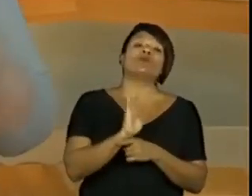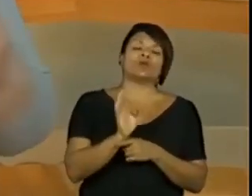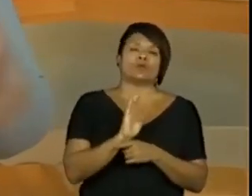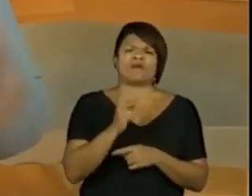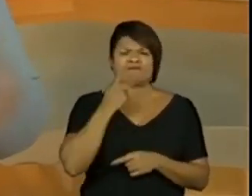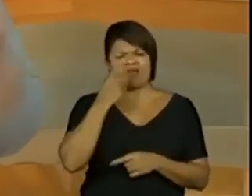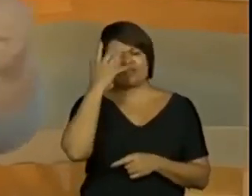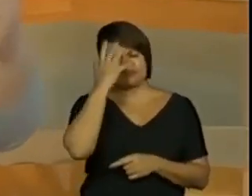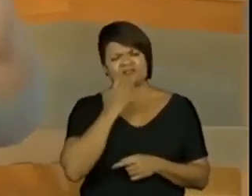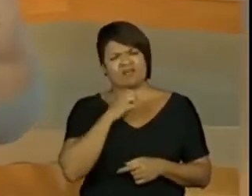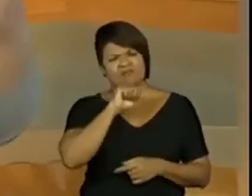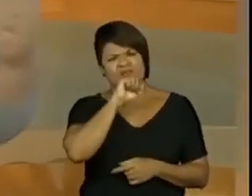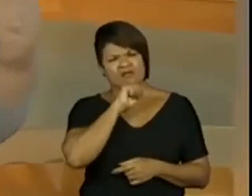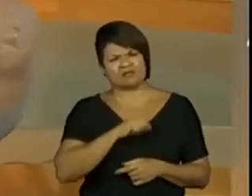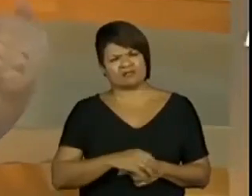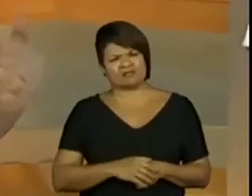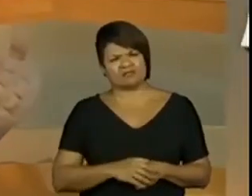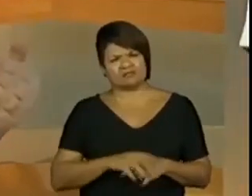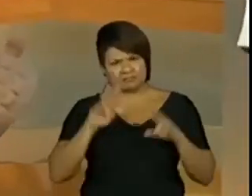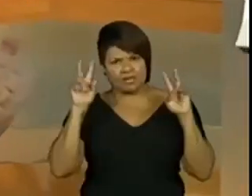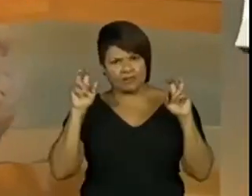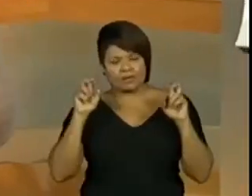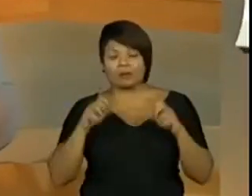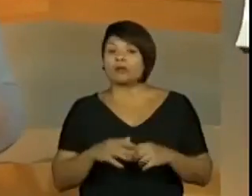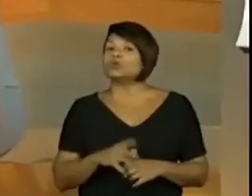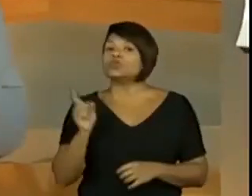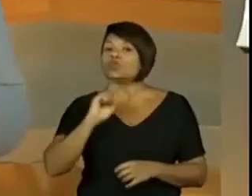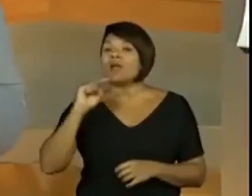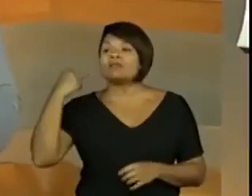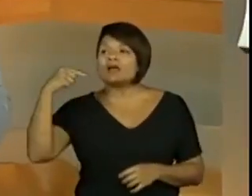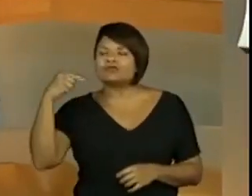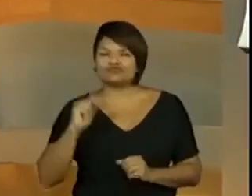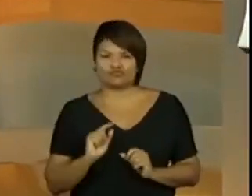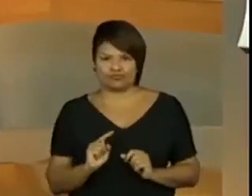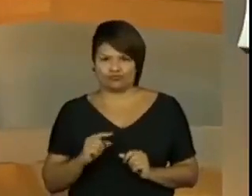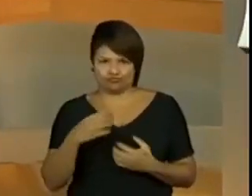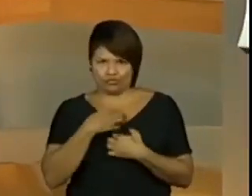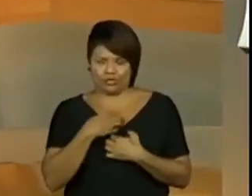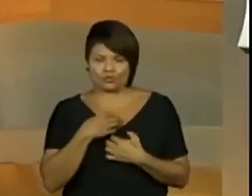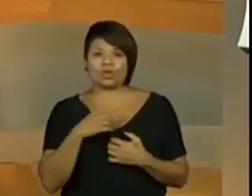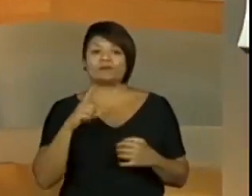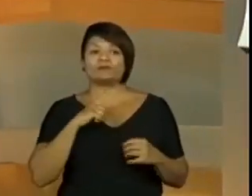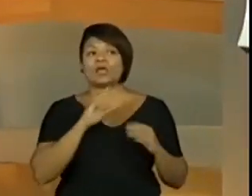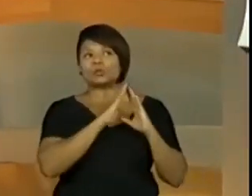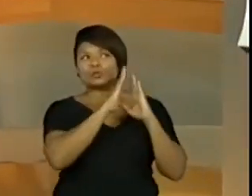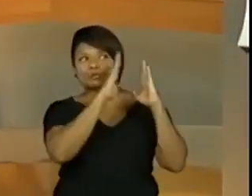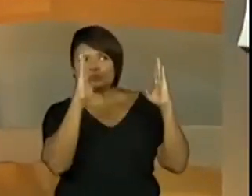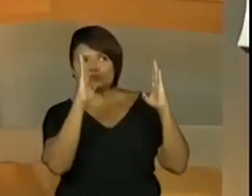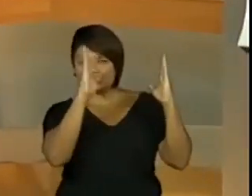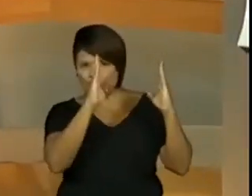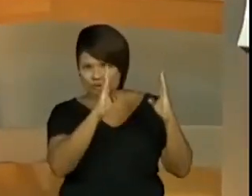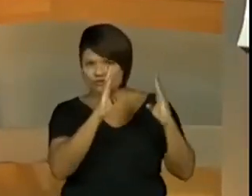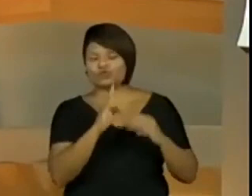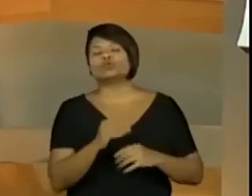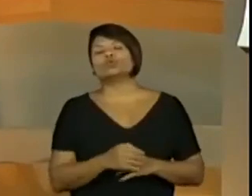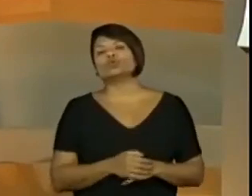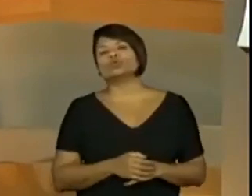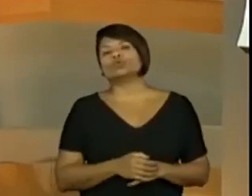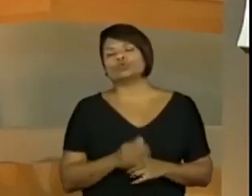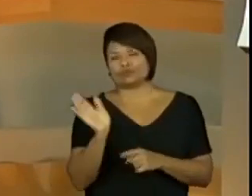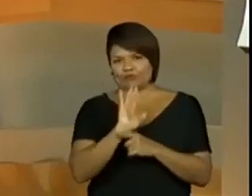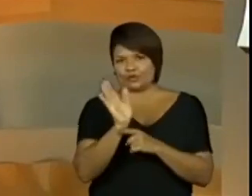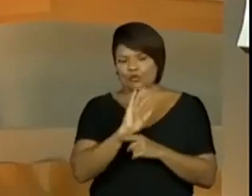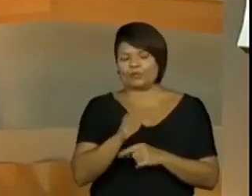nessa situação negativa. Há um trecho do filme em que a atriz Larissa Manoela